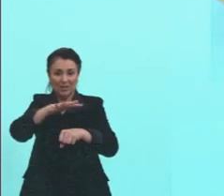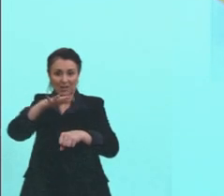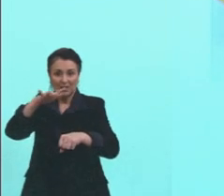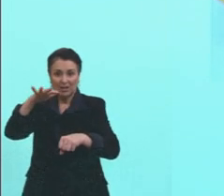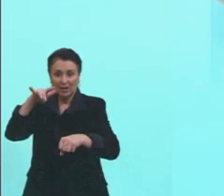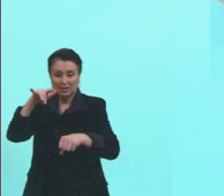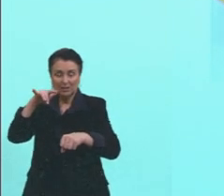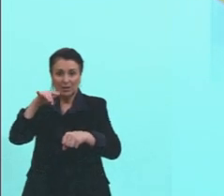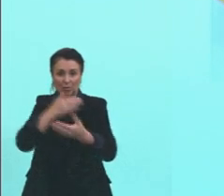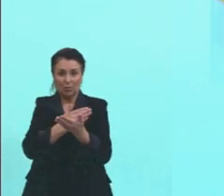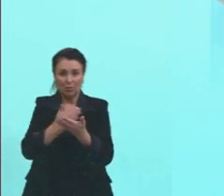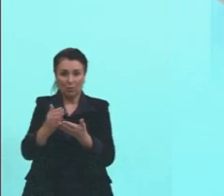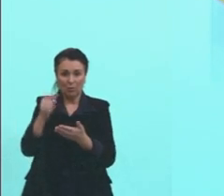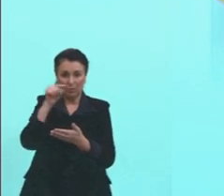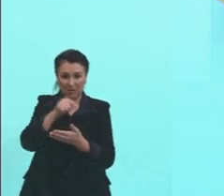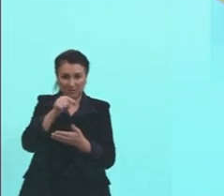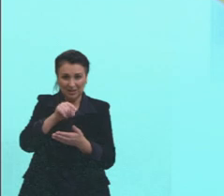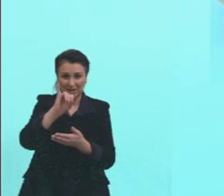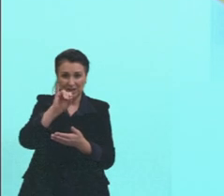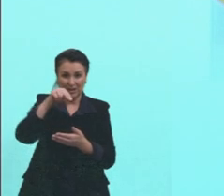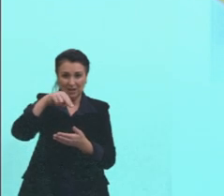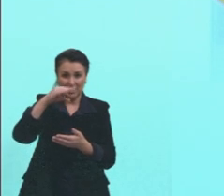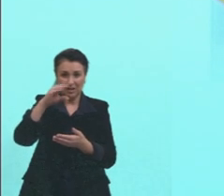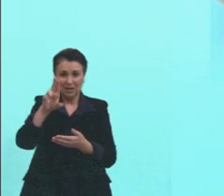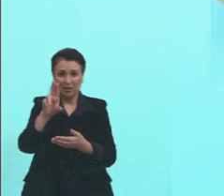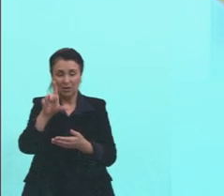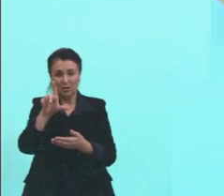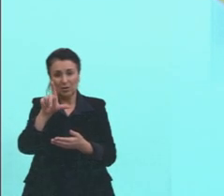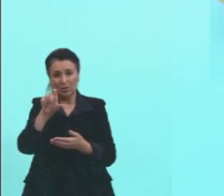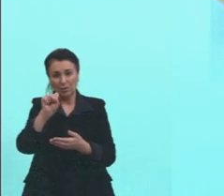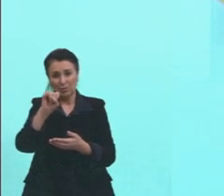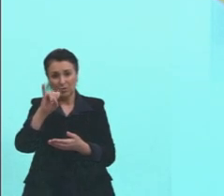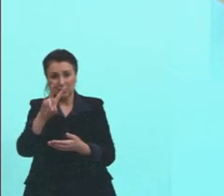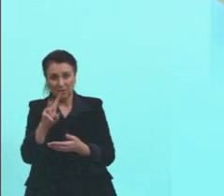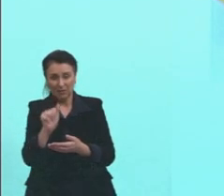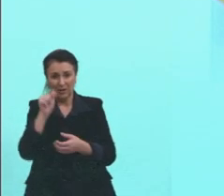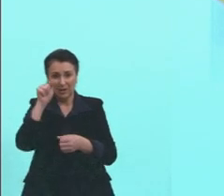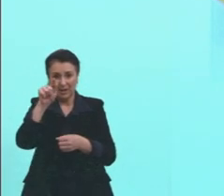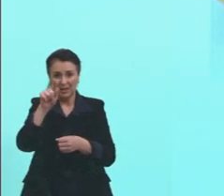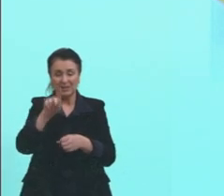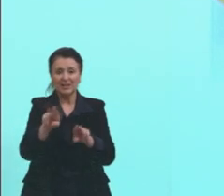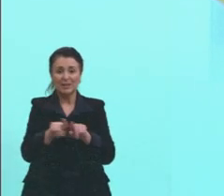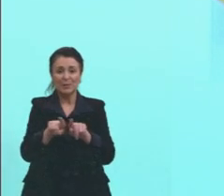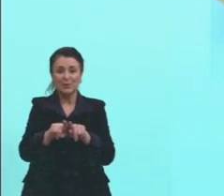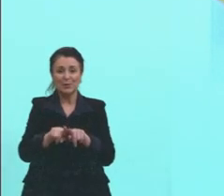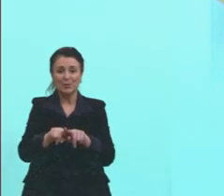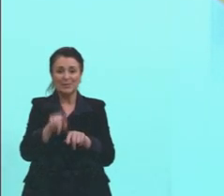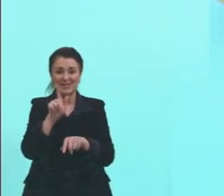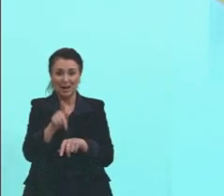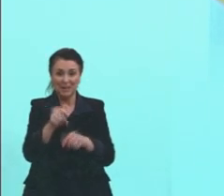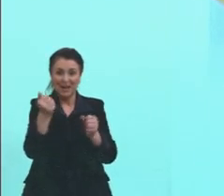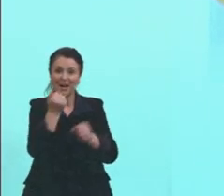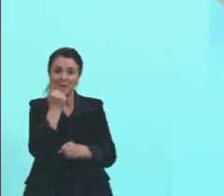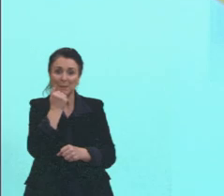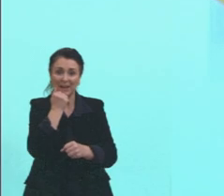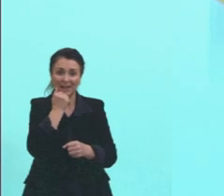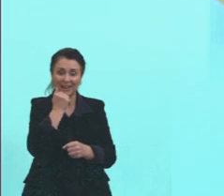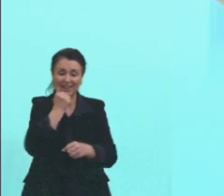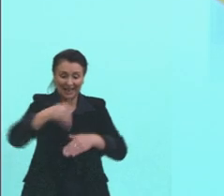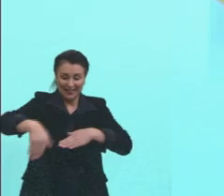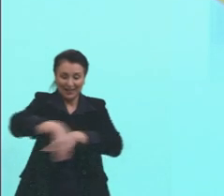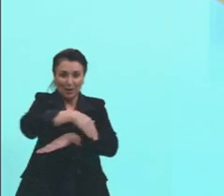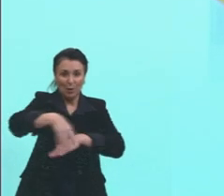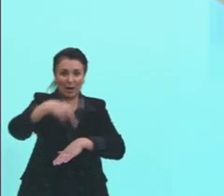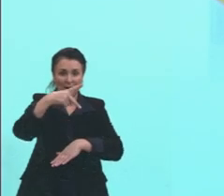nessa aí Guiné na inclusiva é muito maior essa aqui é a famosa paralelepípedo que a gente vê né extremamente